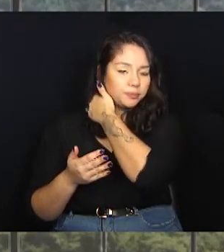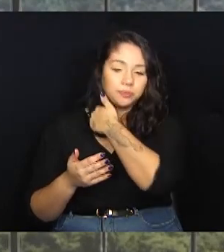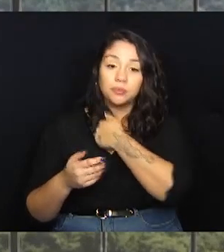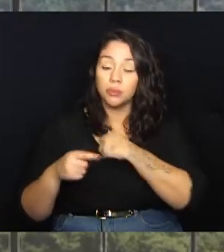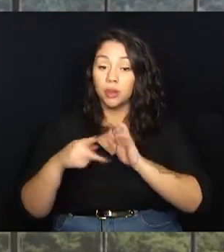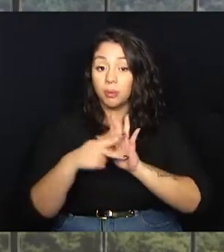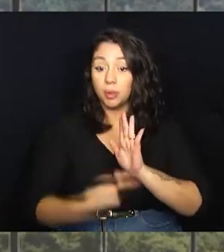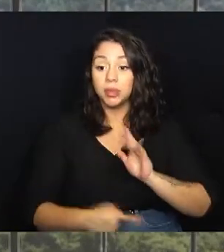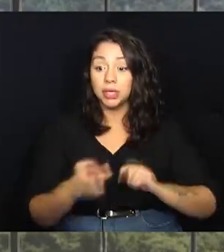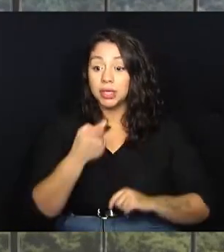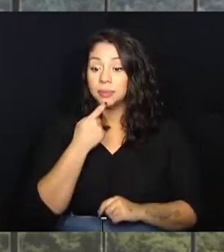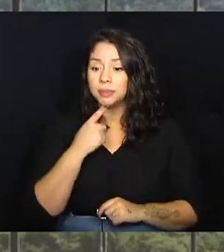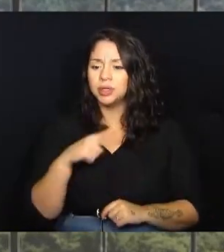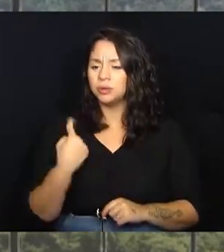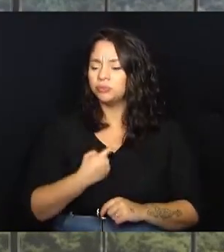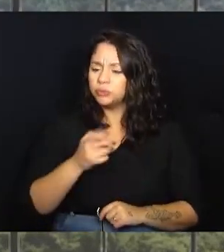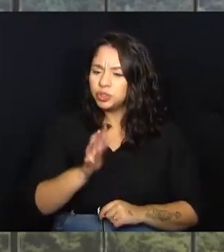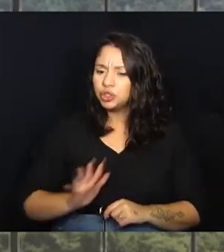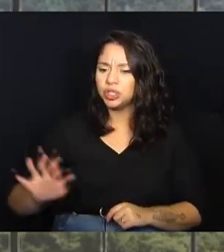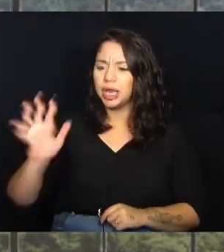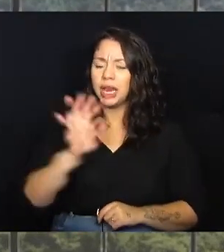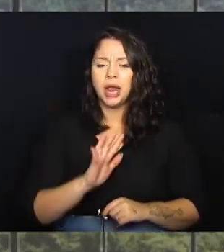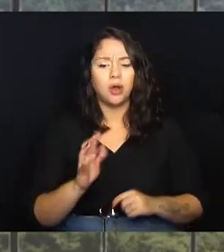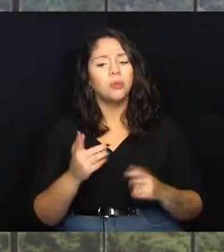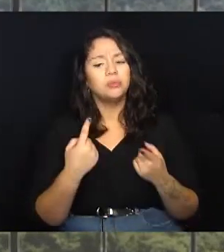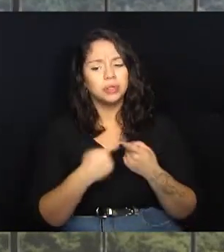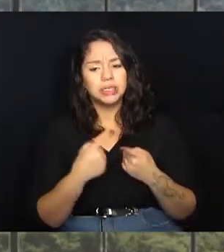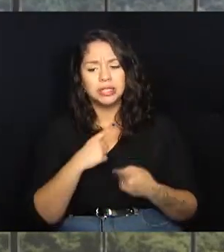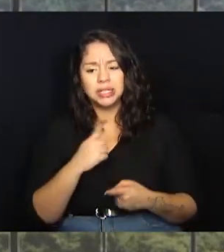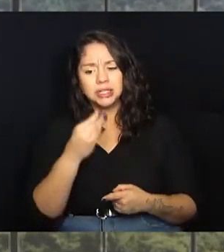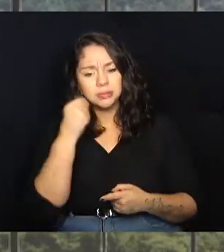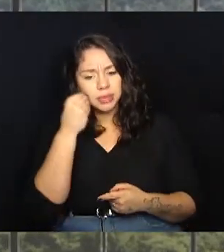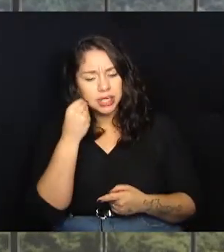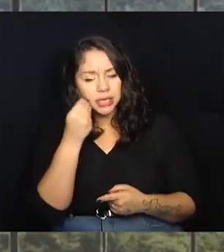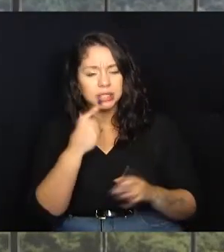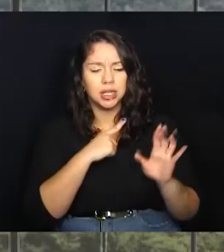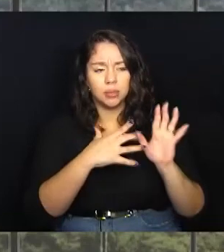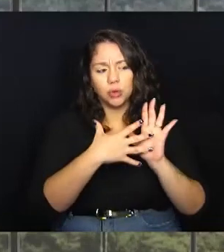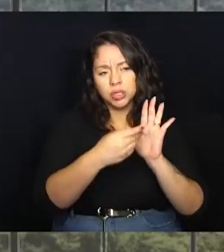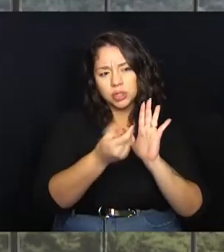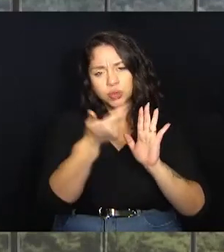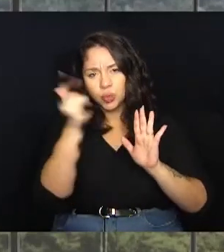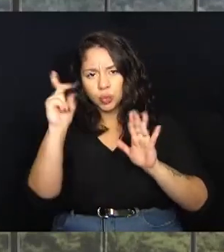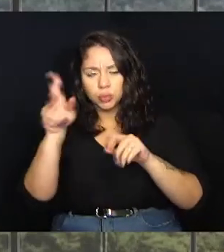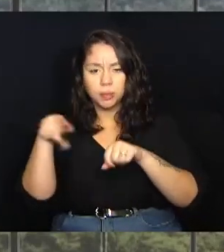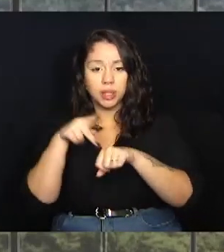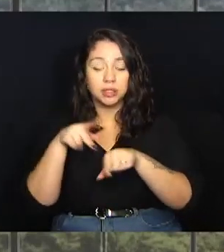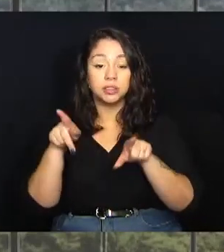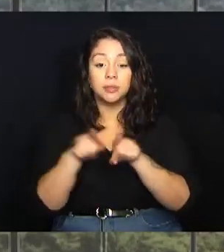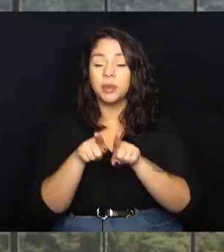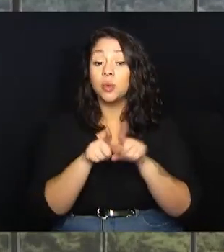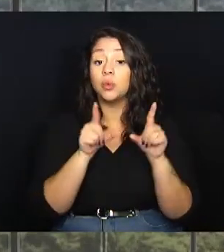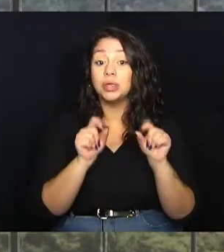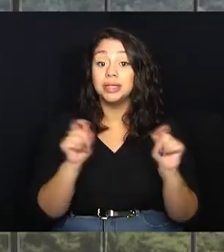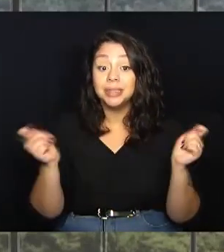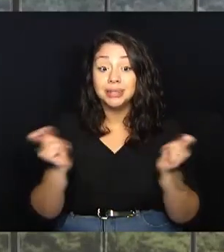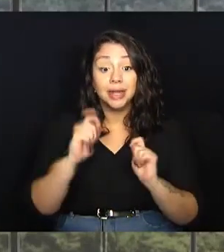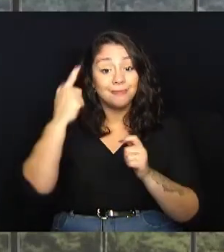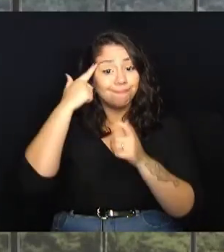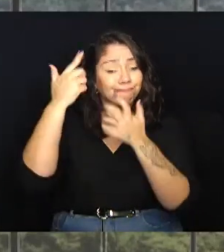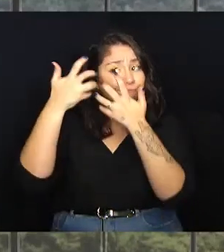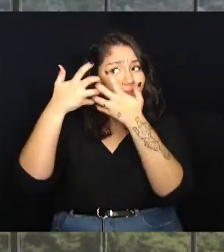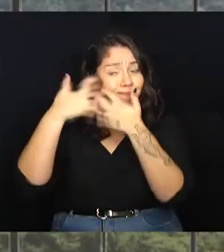gente fala de um modo geral, tanto que há experiências, cada uma no seu modelo, em outros países também. O que a gente pode